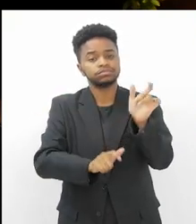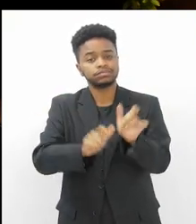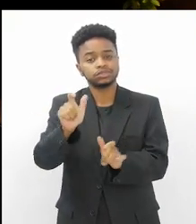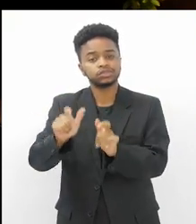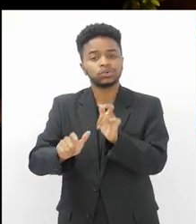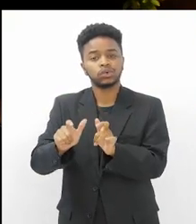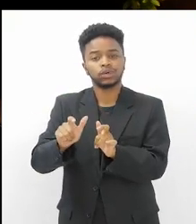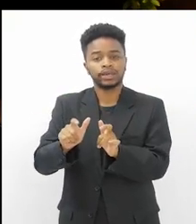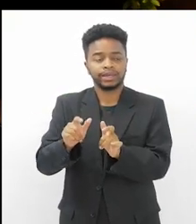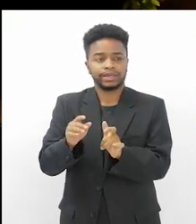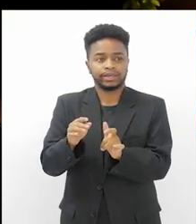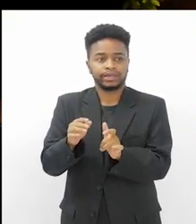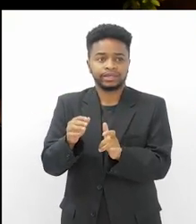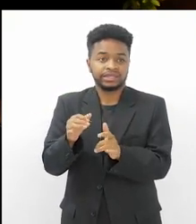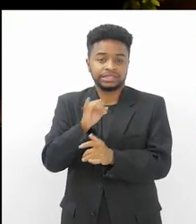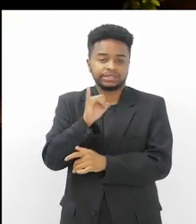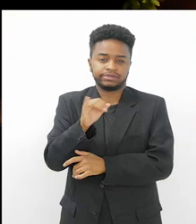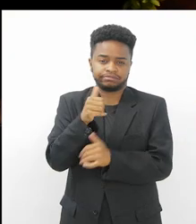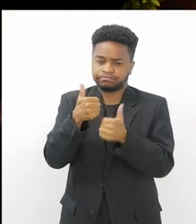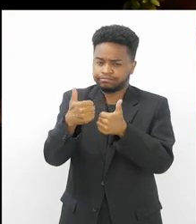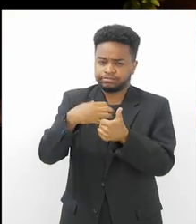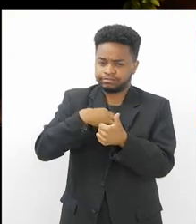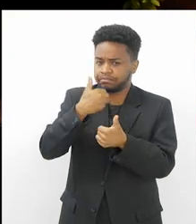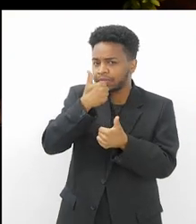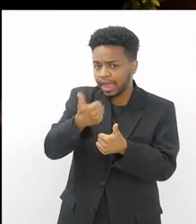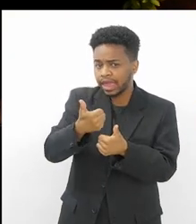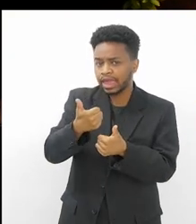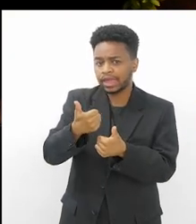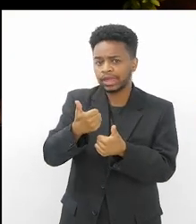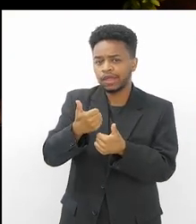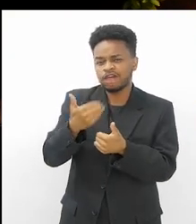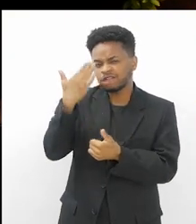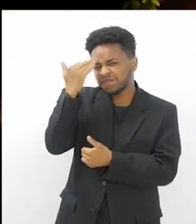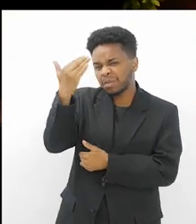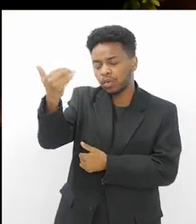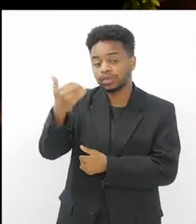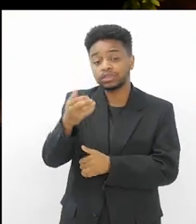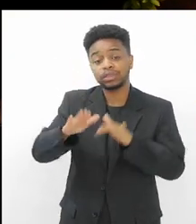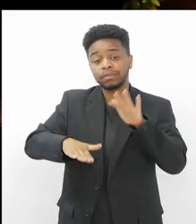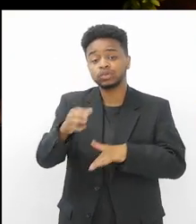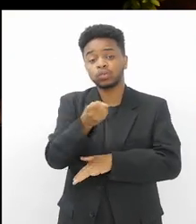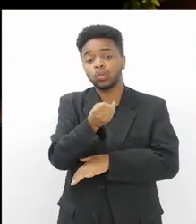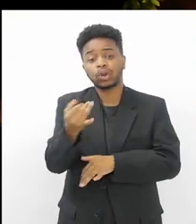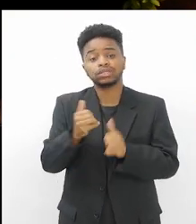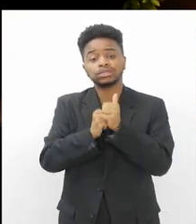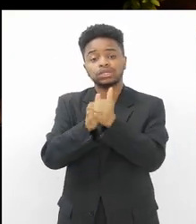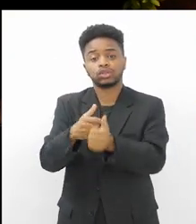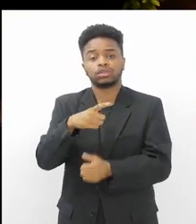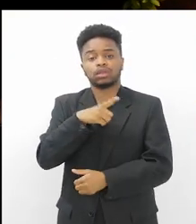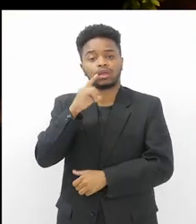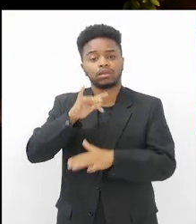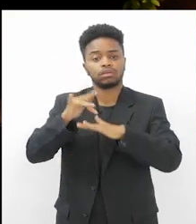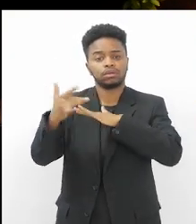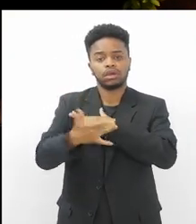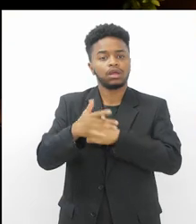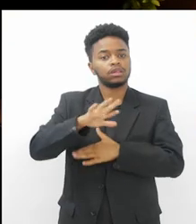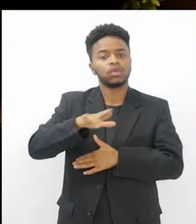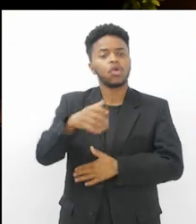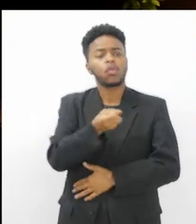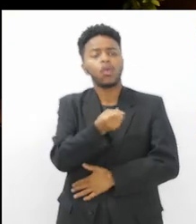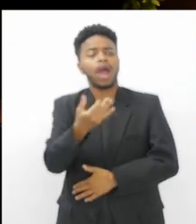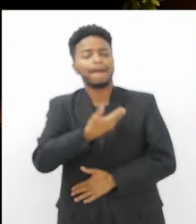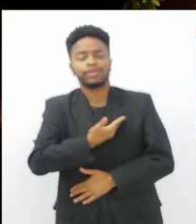hoje, elas são contadas, você é bem sucedido, dependendo de quanto, qual é o seu número de